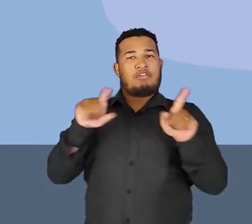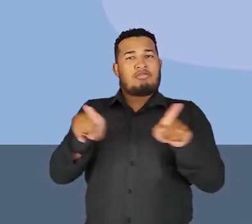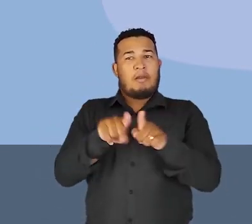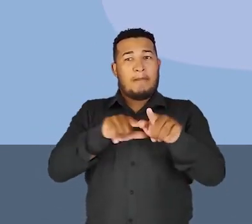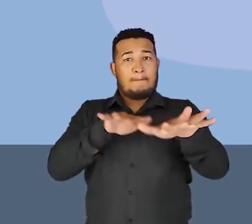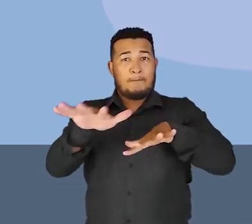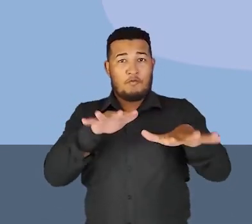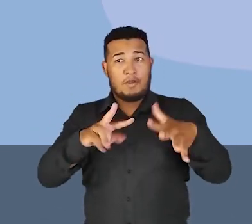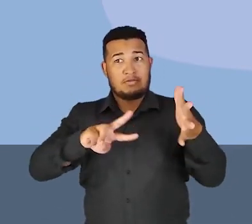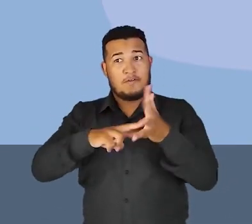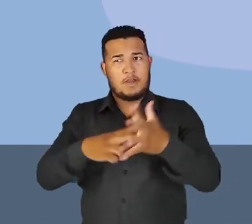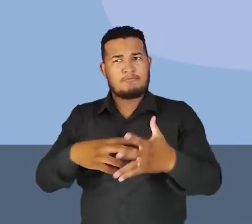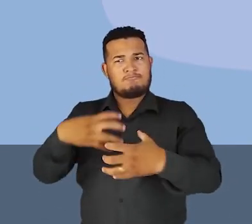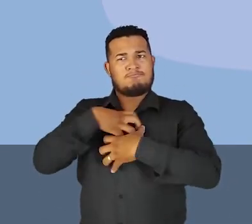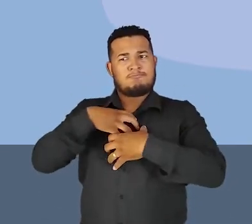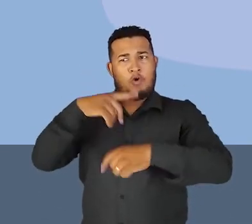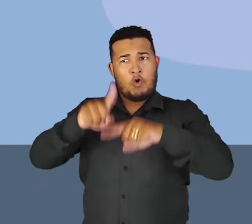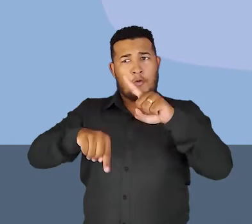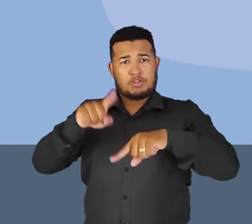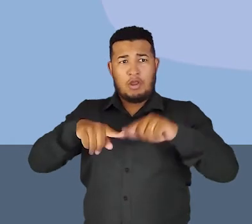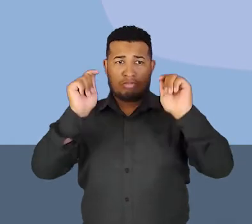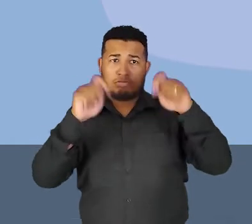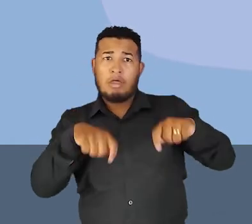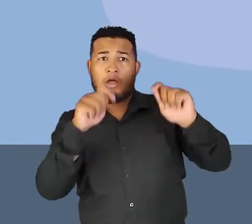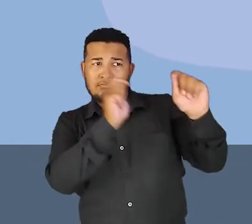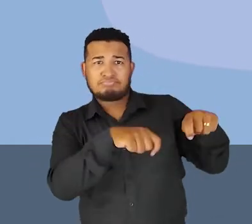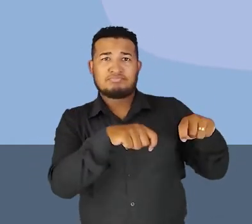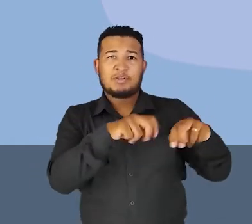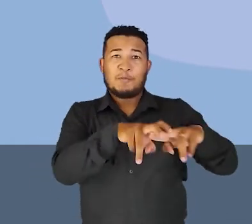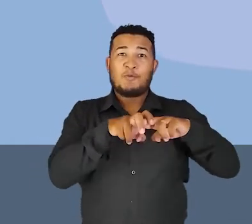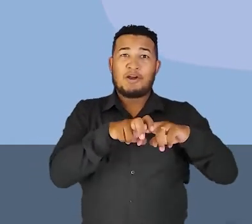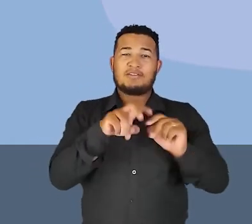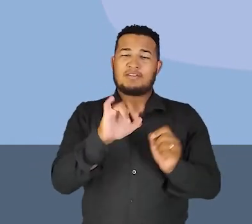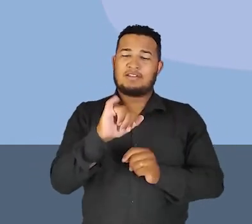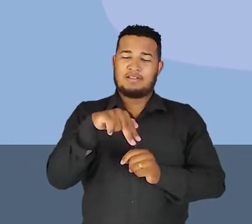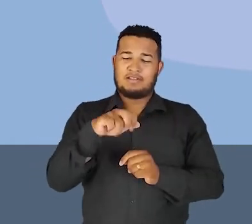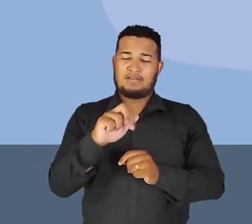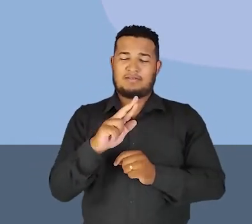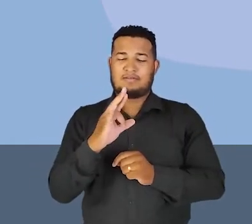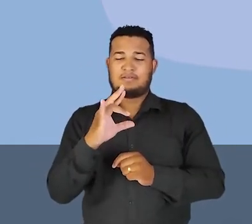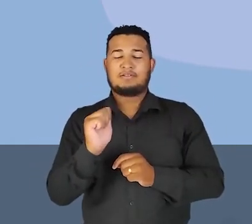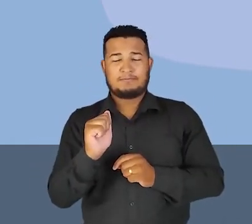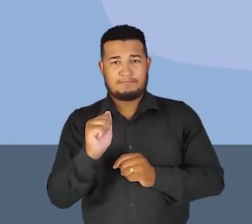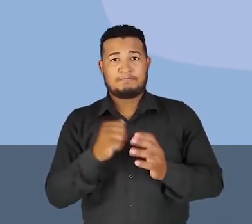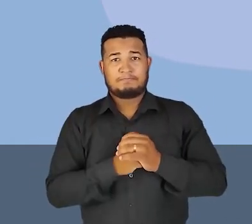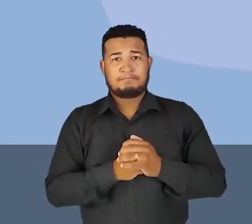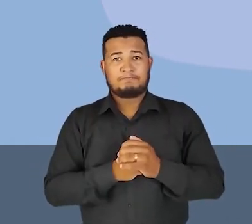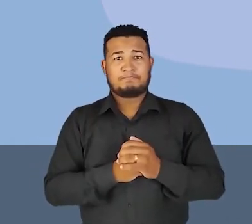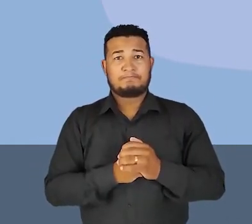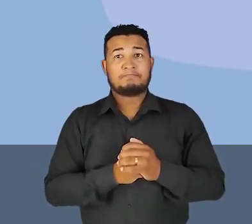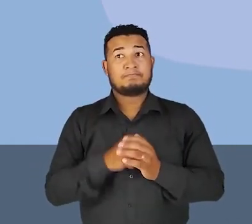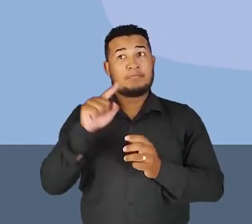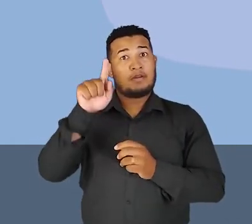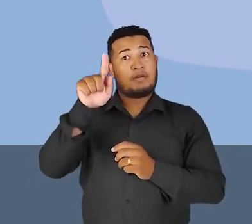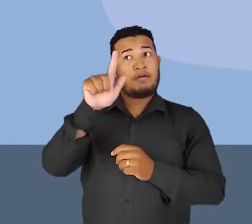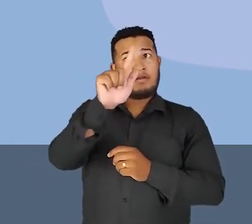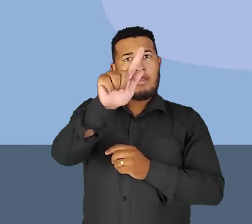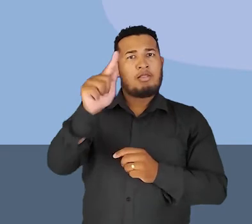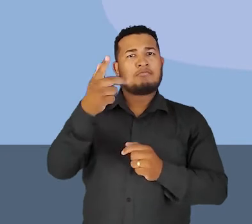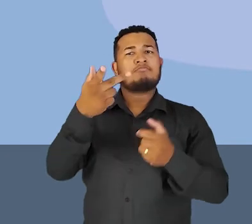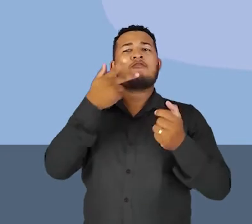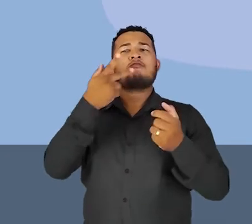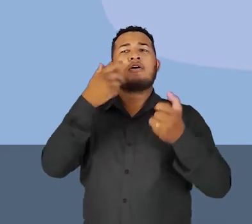são estados aos quais os corpos podem se apresentar, isso devido à inércia. Ele diz que um